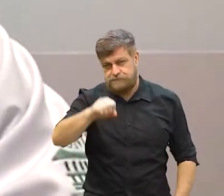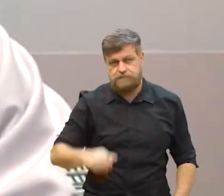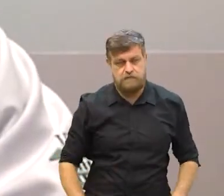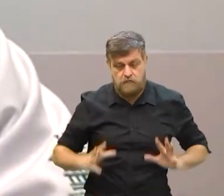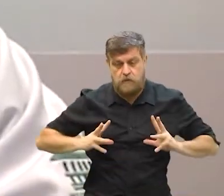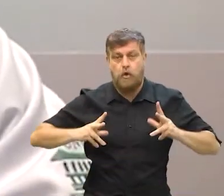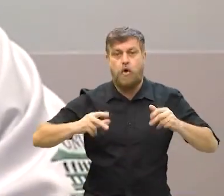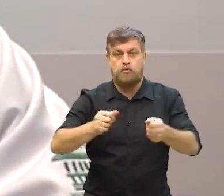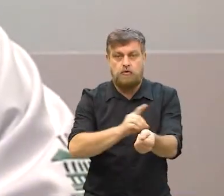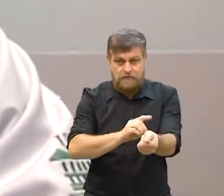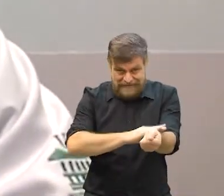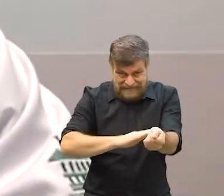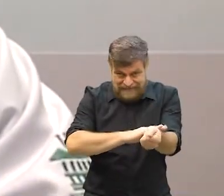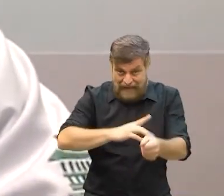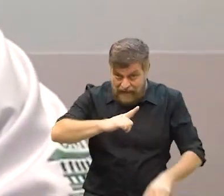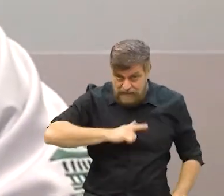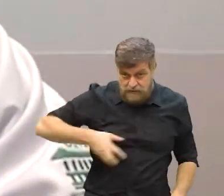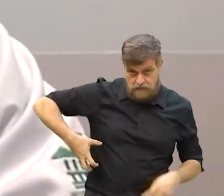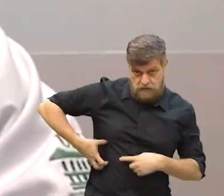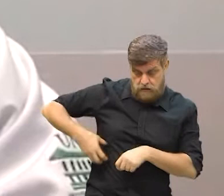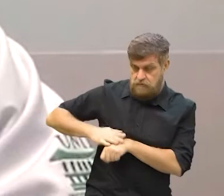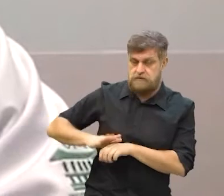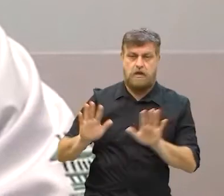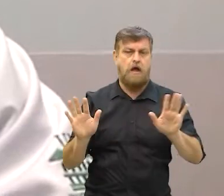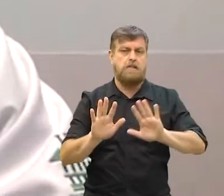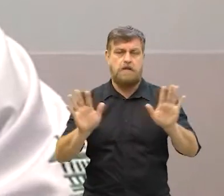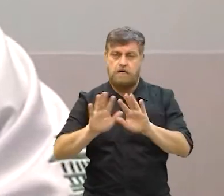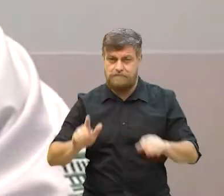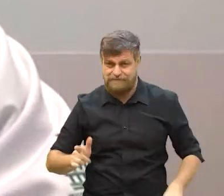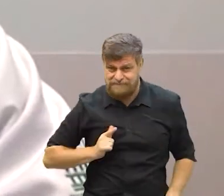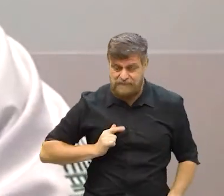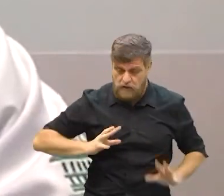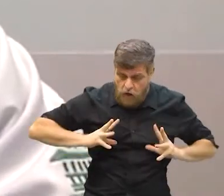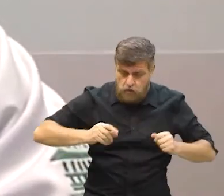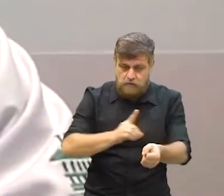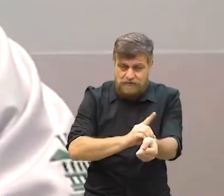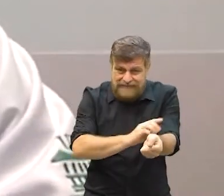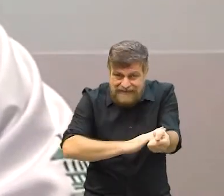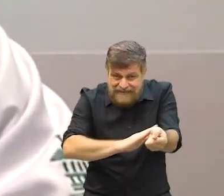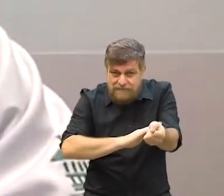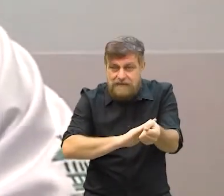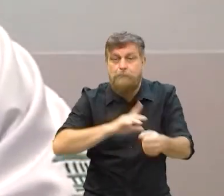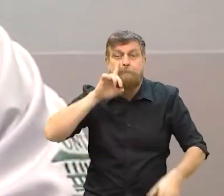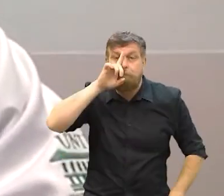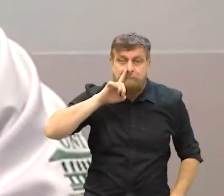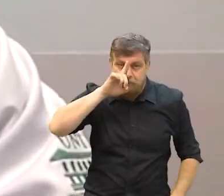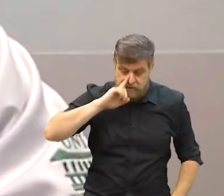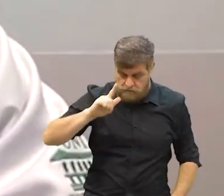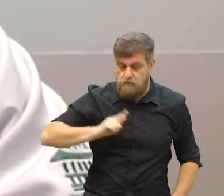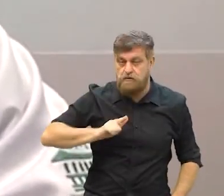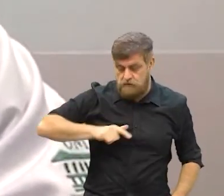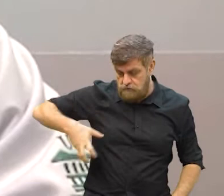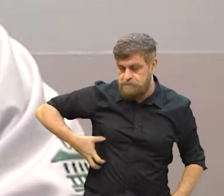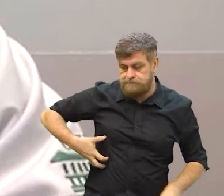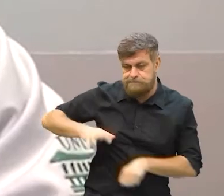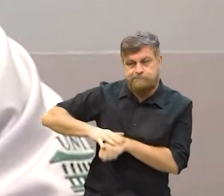quer dizer que todo mundo que tenha diabetes vai ter doença renal ou insuficiência renal. Mas todo mundo que tem diabetes tem um risco grande